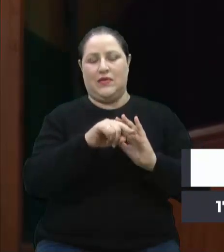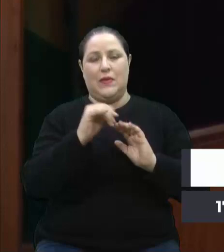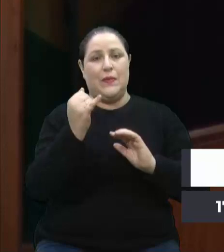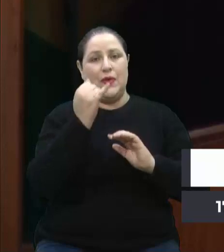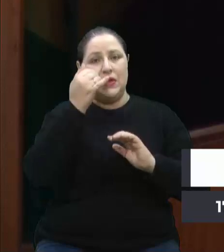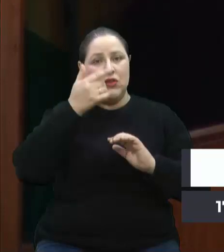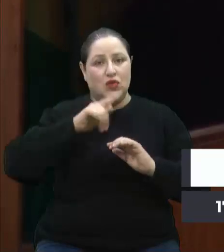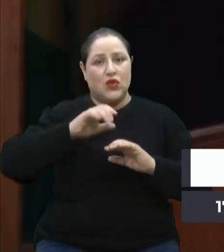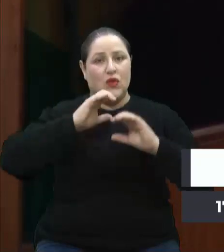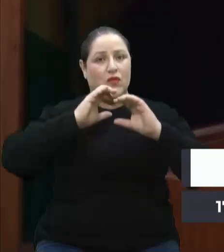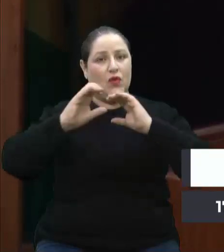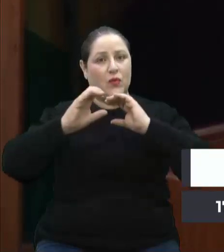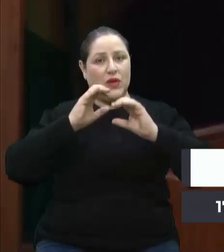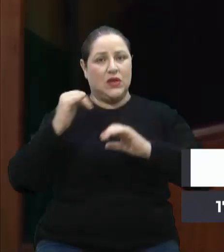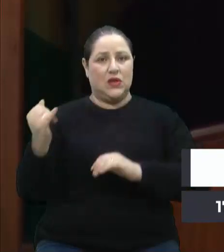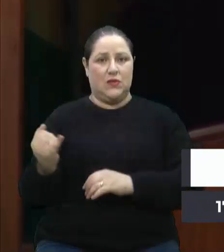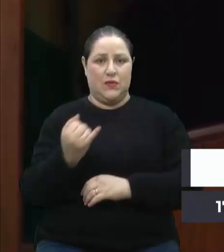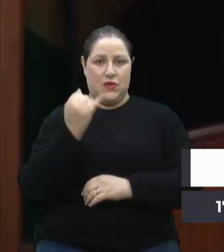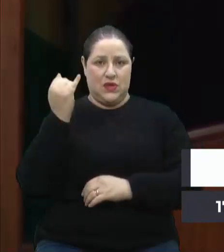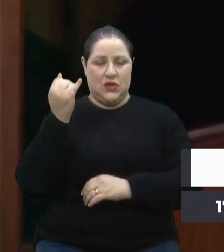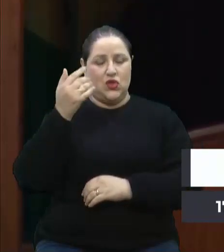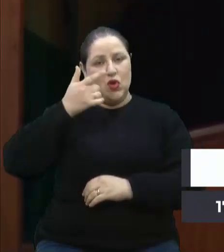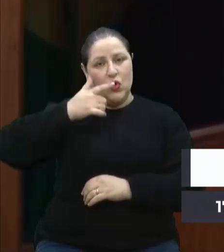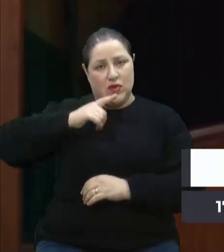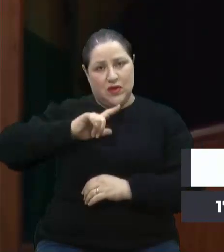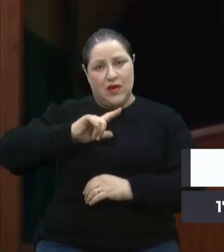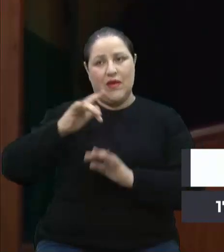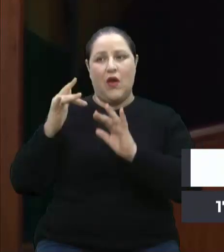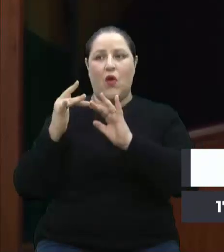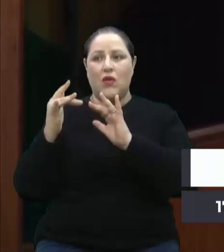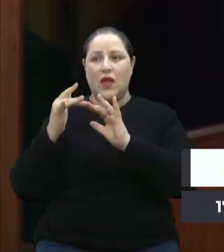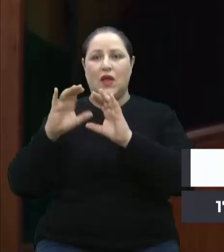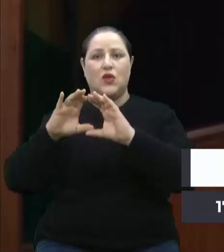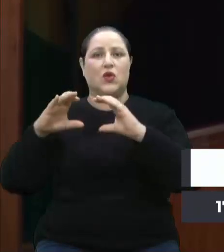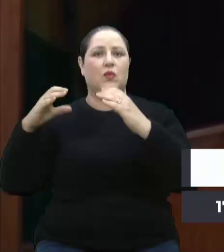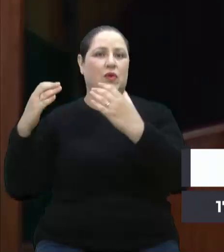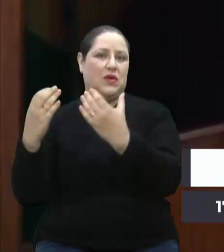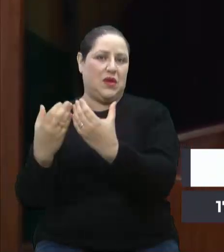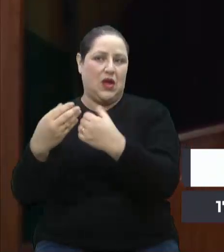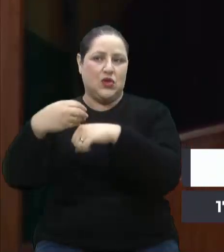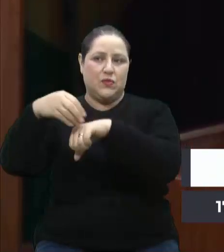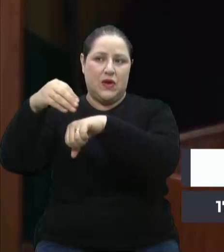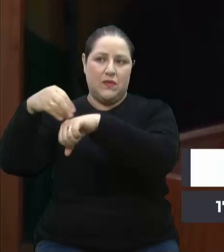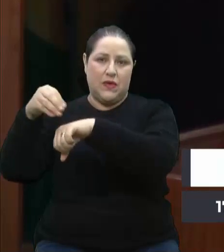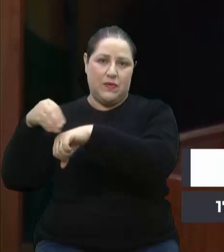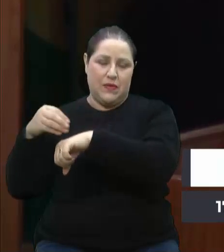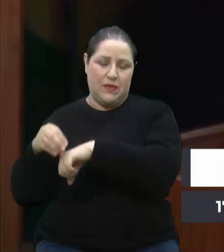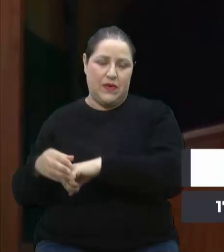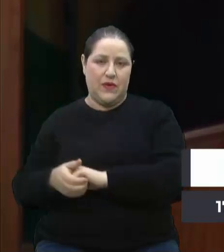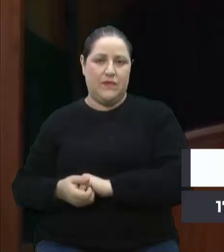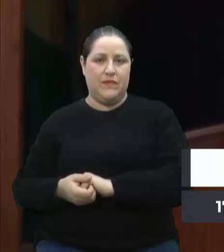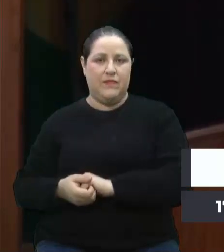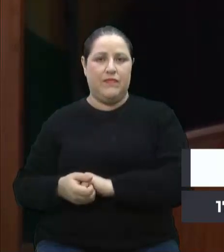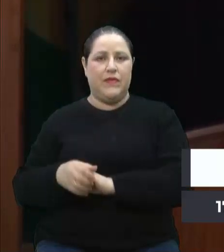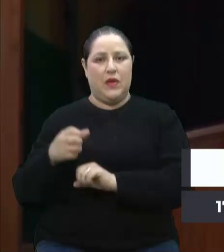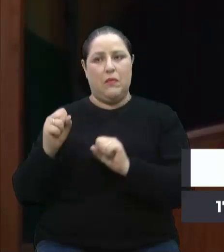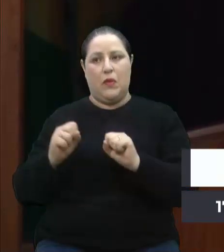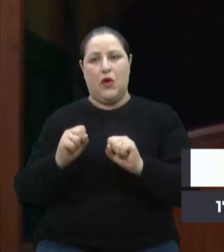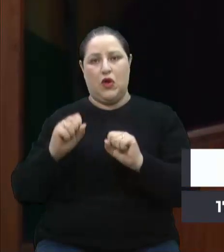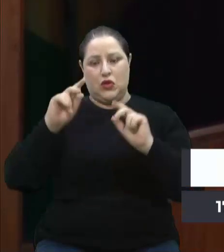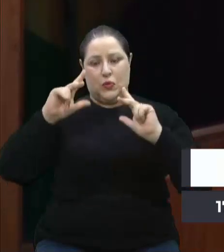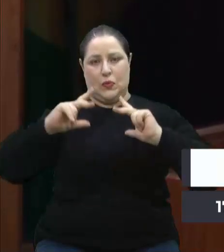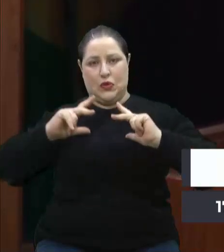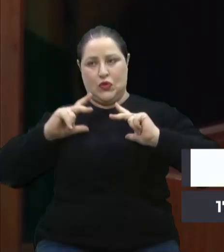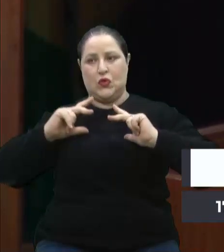importante nós chegarmos no nas pessoas na comunidade nem que seja no Tet a Tet assim